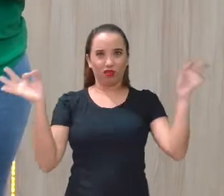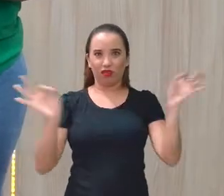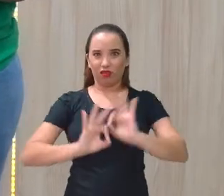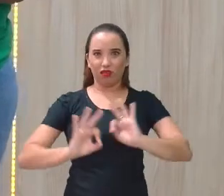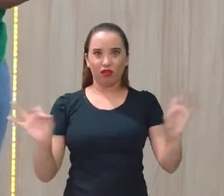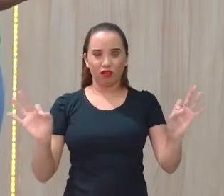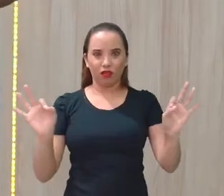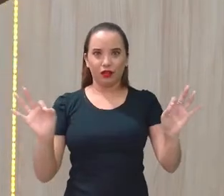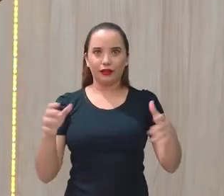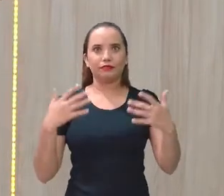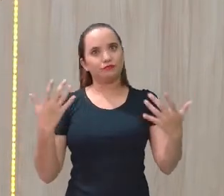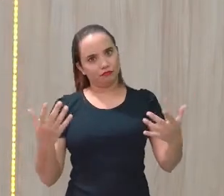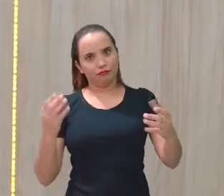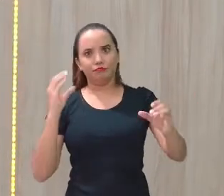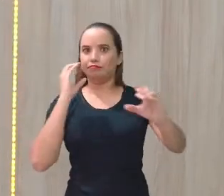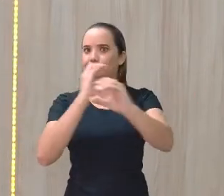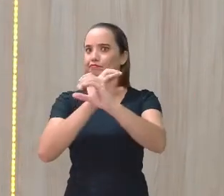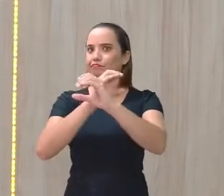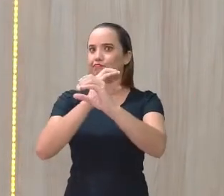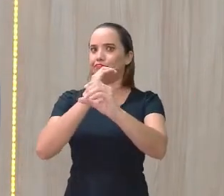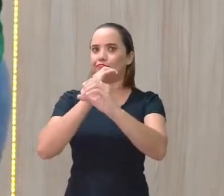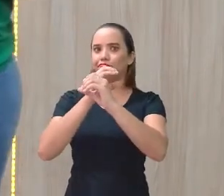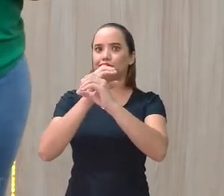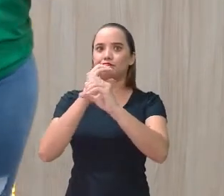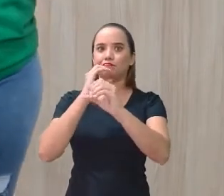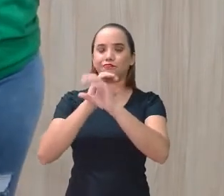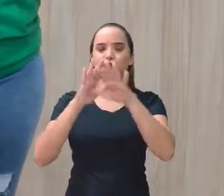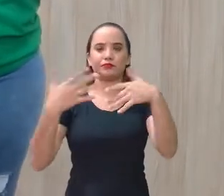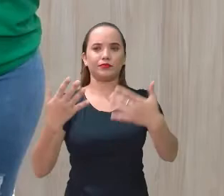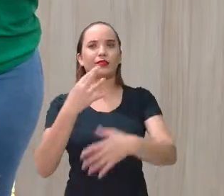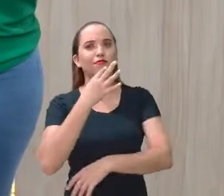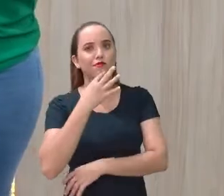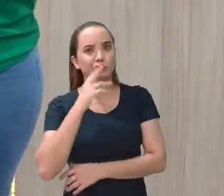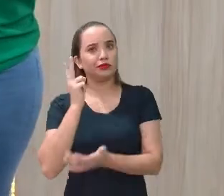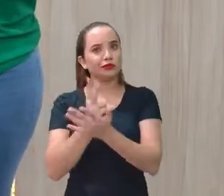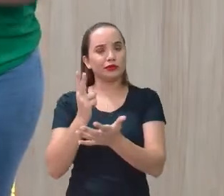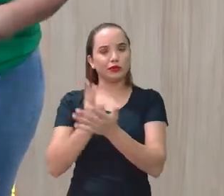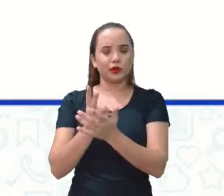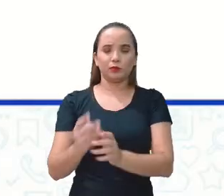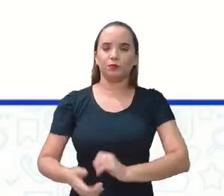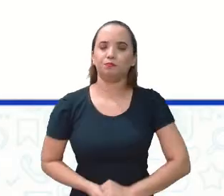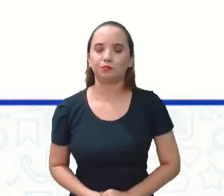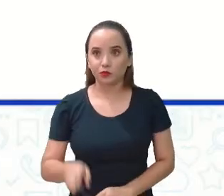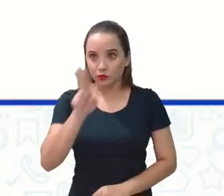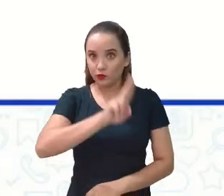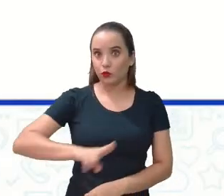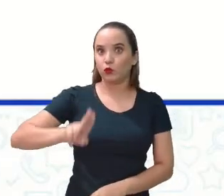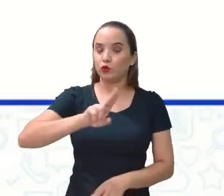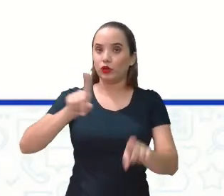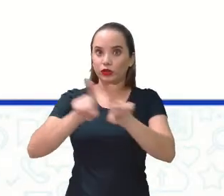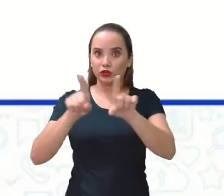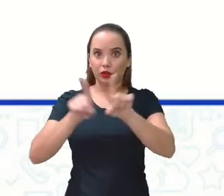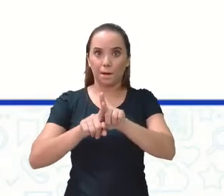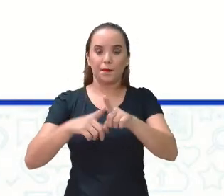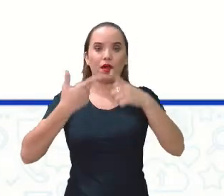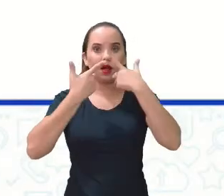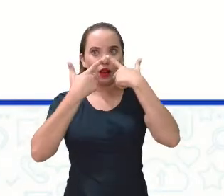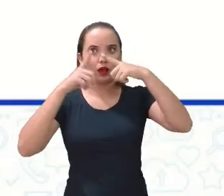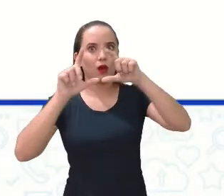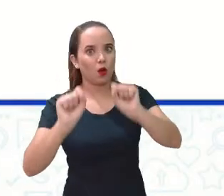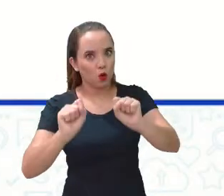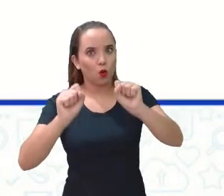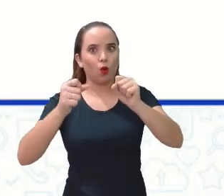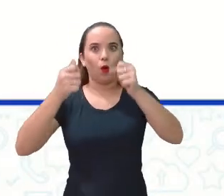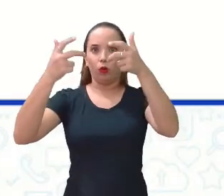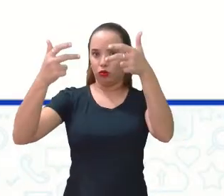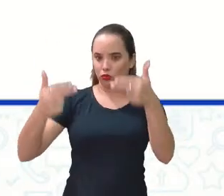oral não deu certo. Então, conheça sempre o auditório. Outra dica, para a gente finalizar, utilize a linguagem adequada,